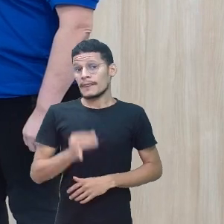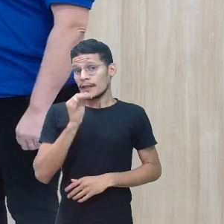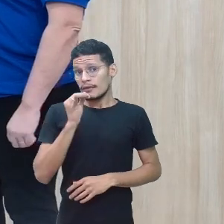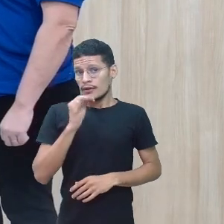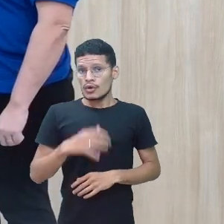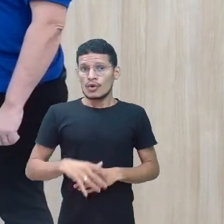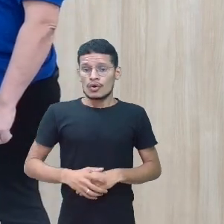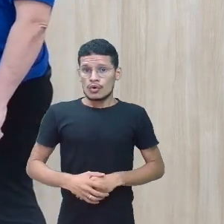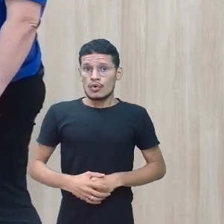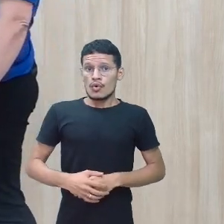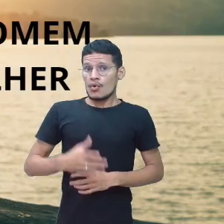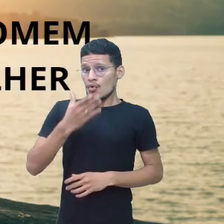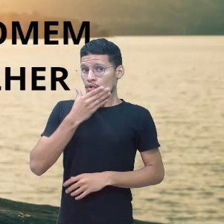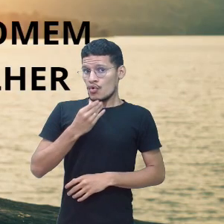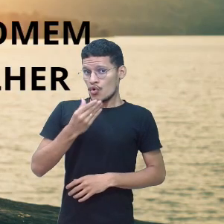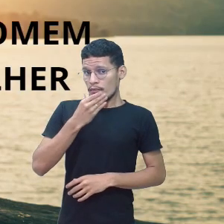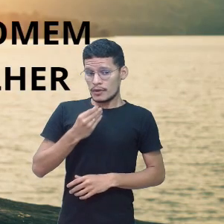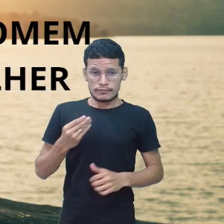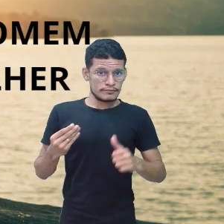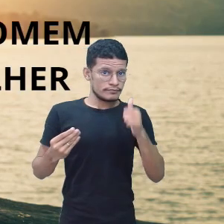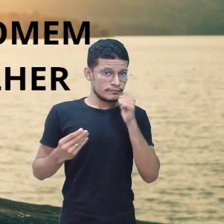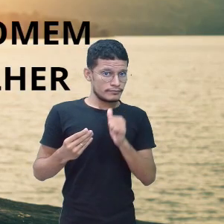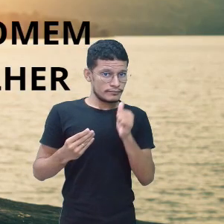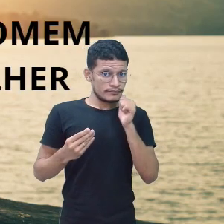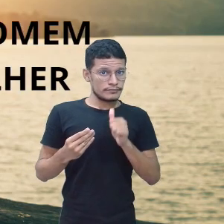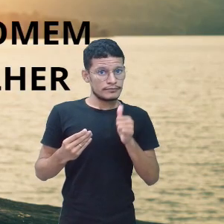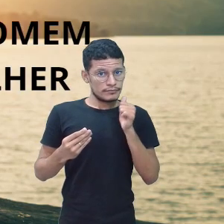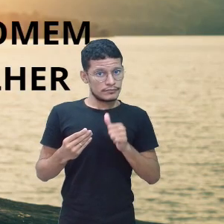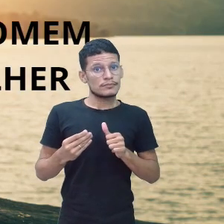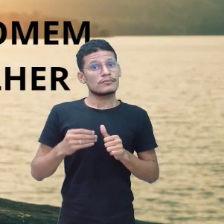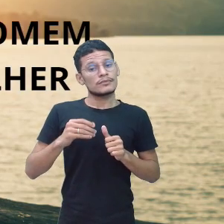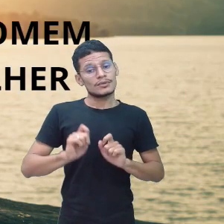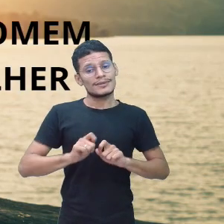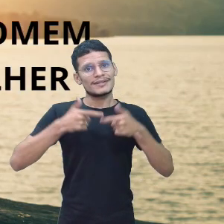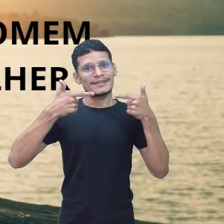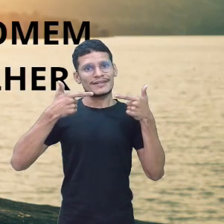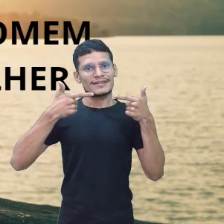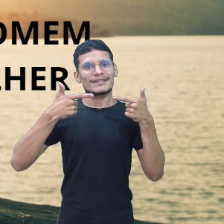Exemplo: o homem e a mulher estavam